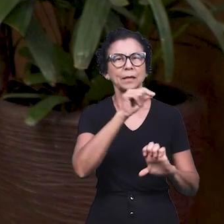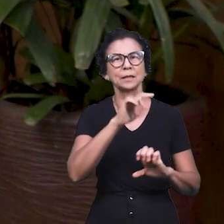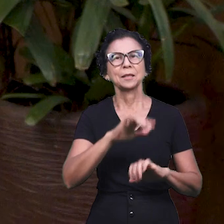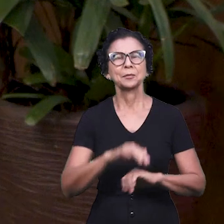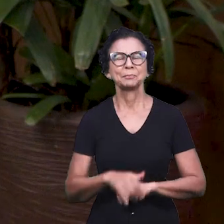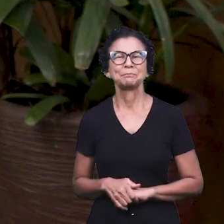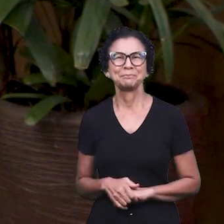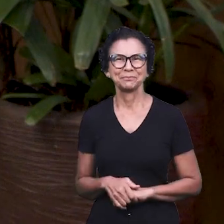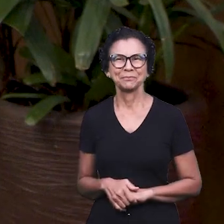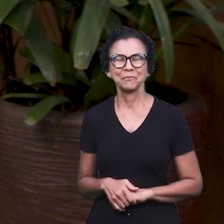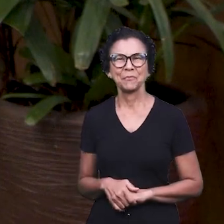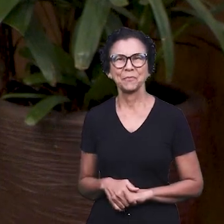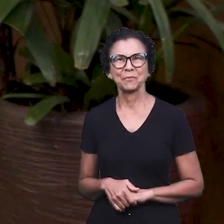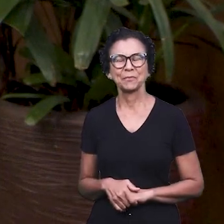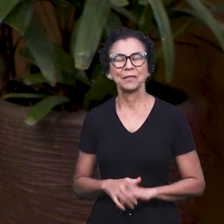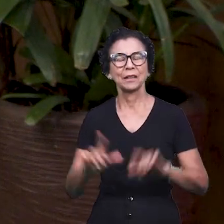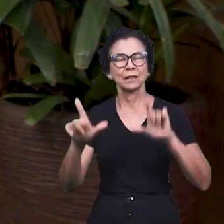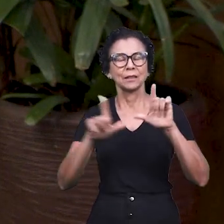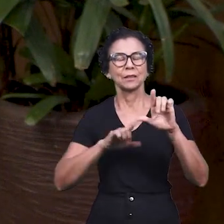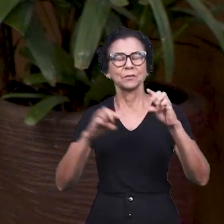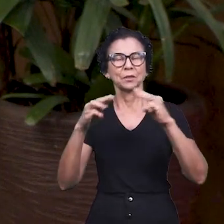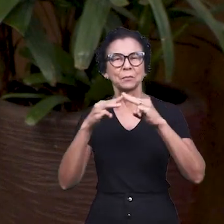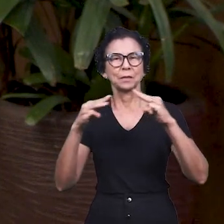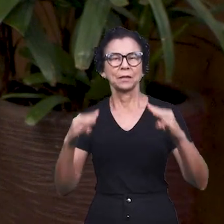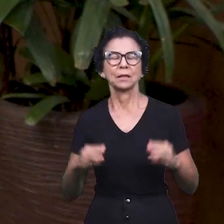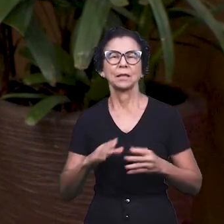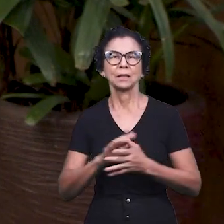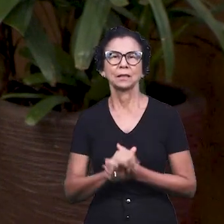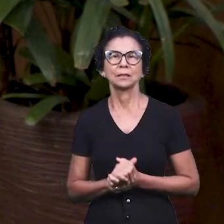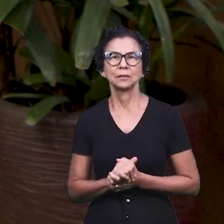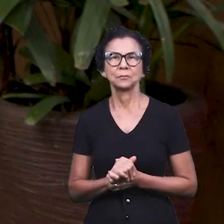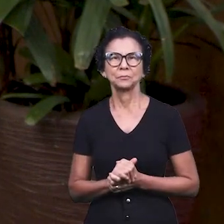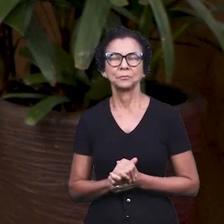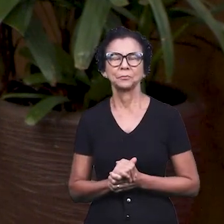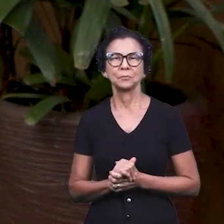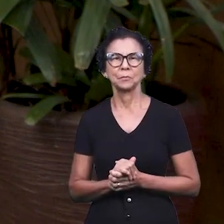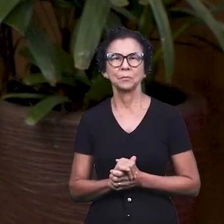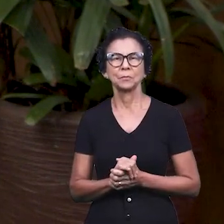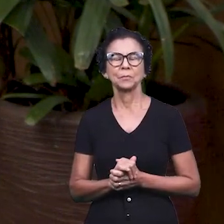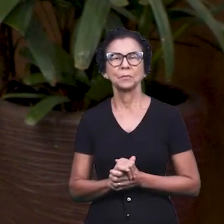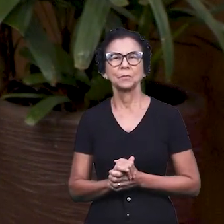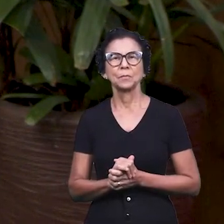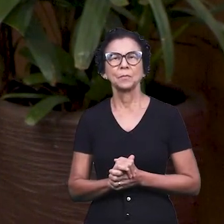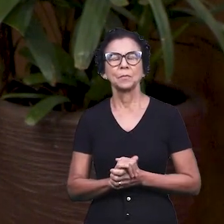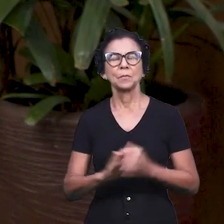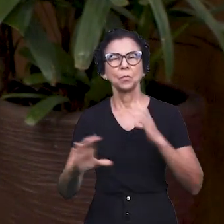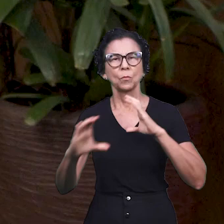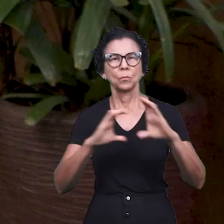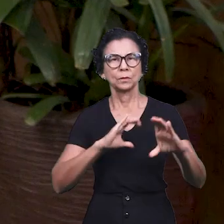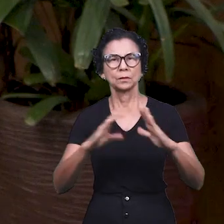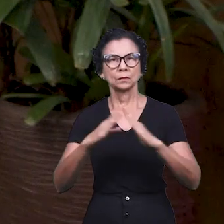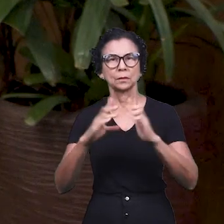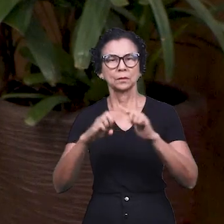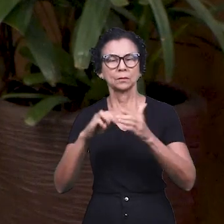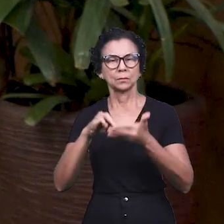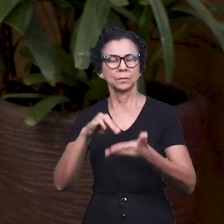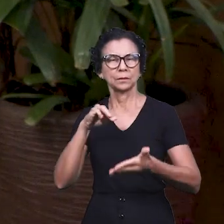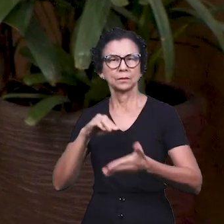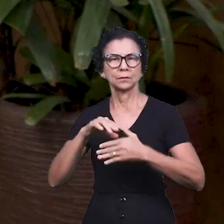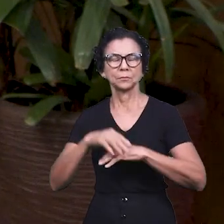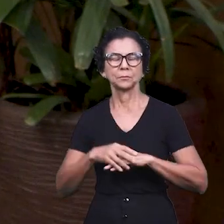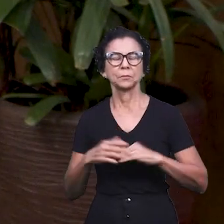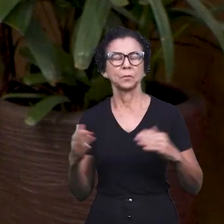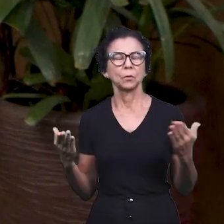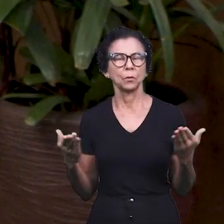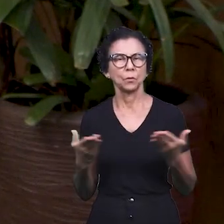Empreenda Mais é um programa de empreendedorismo da TV Manaim, um veículo de comunicação da Igreja Cristã